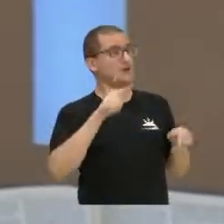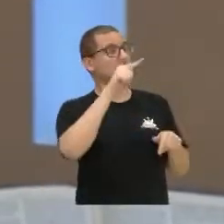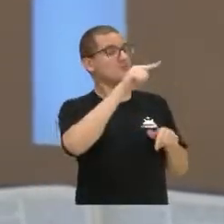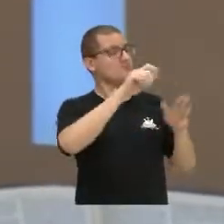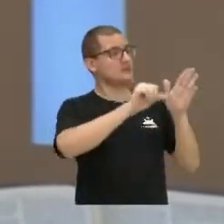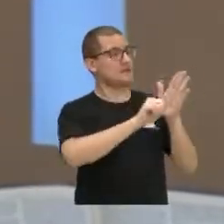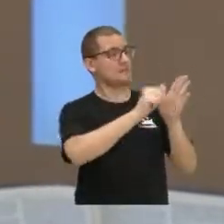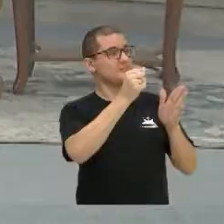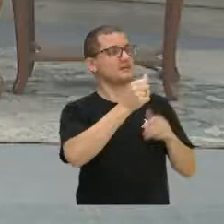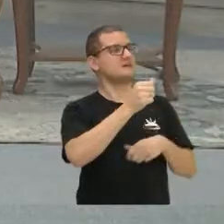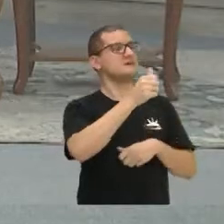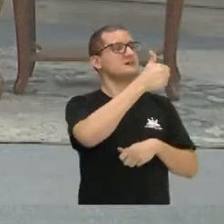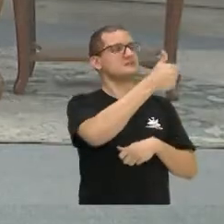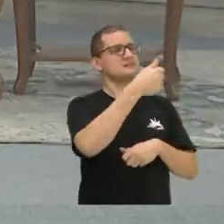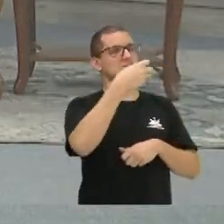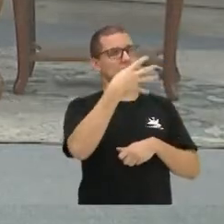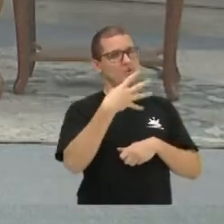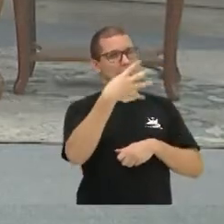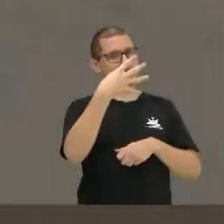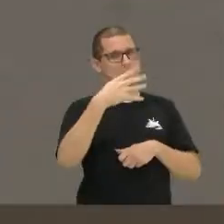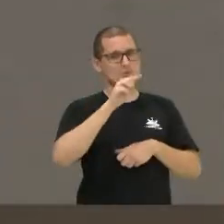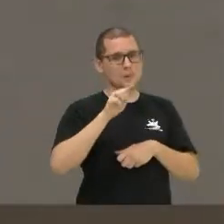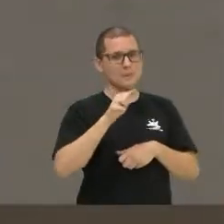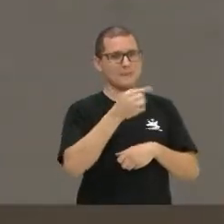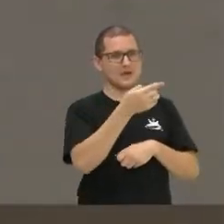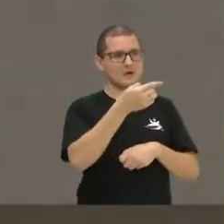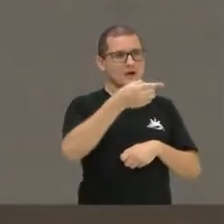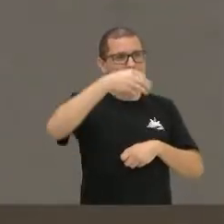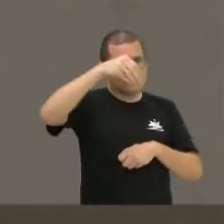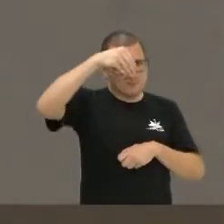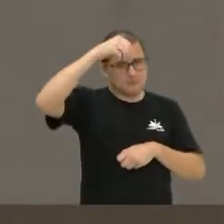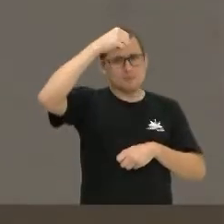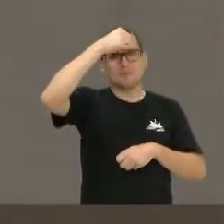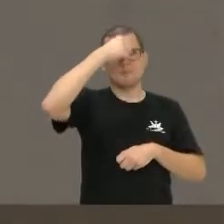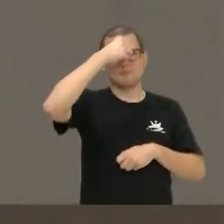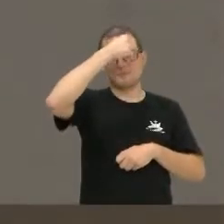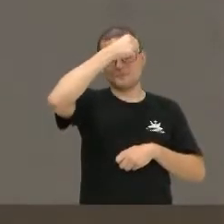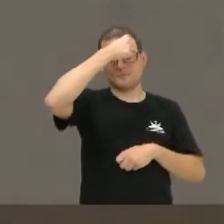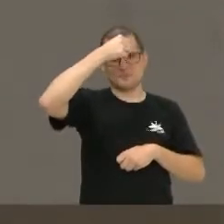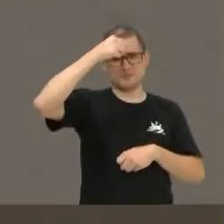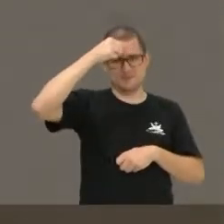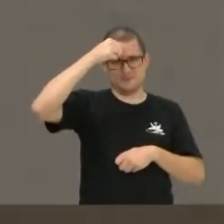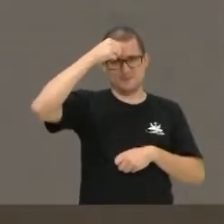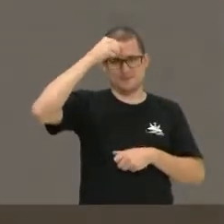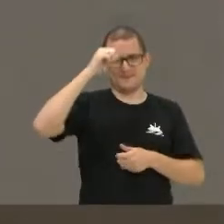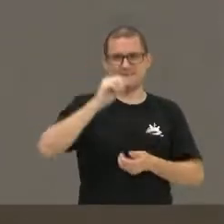da 144 mil a ser assinalada da frozen jesus